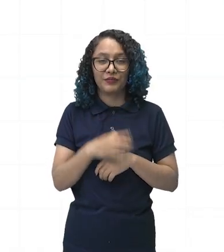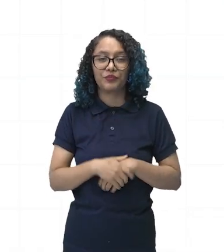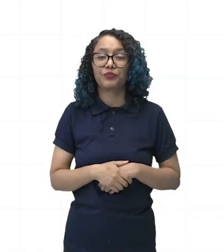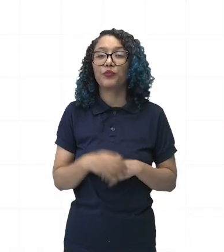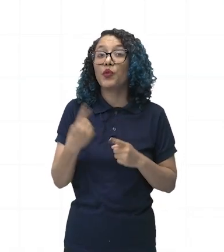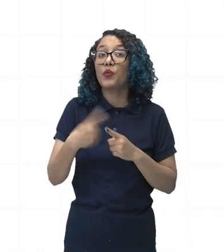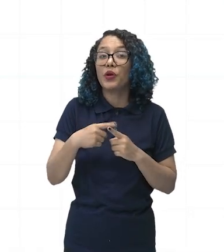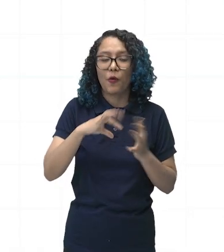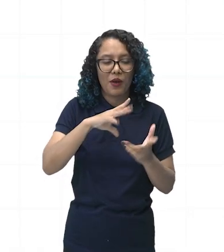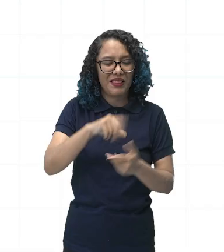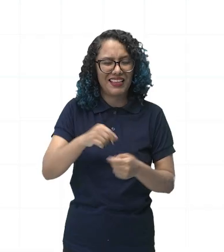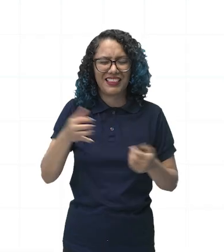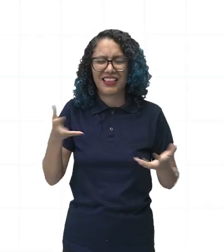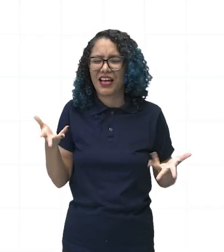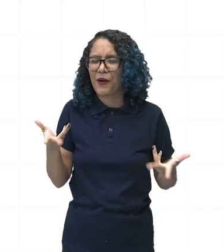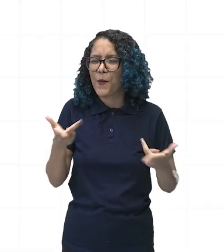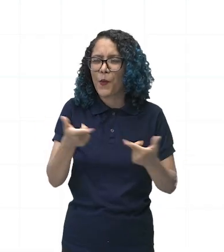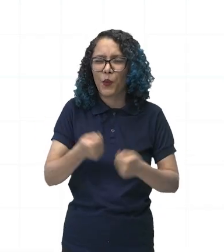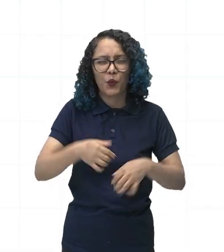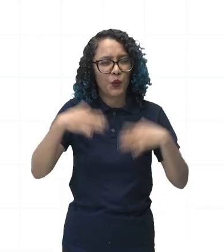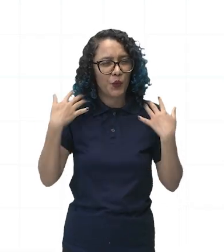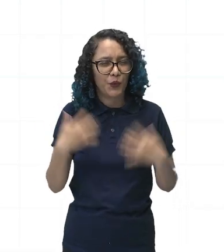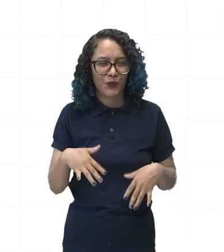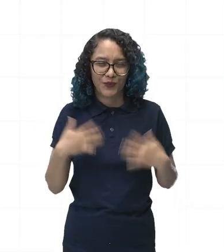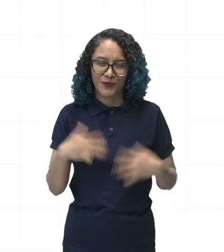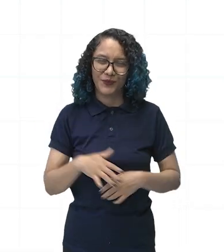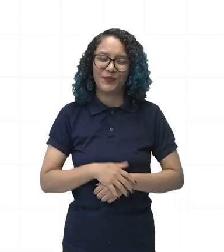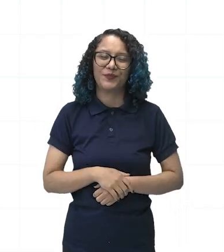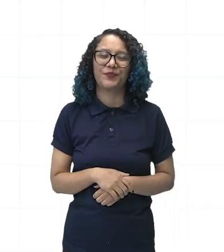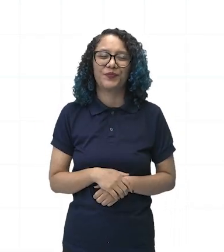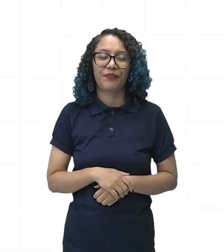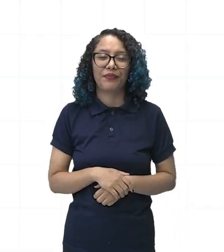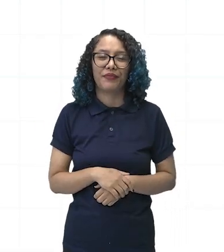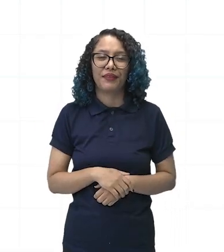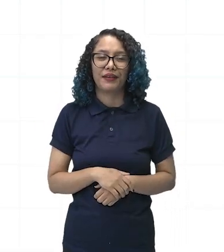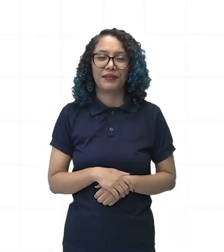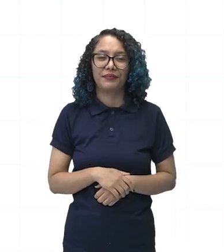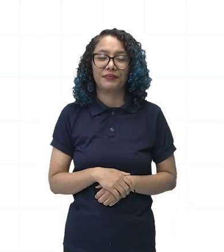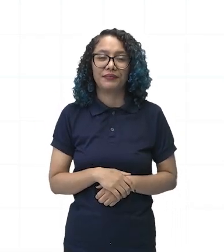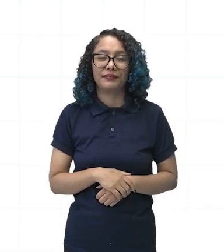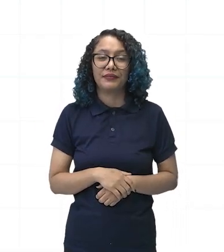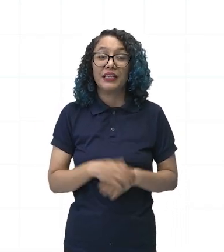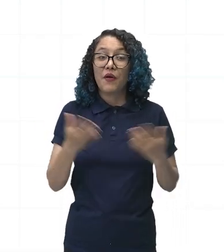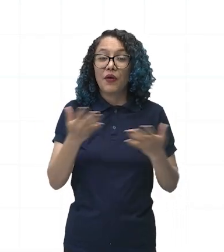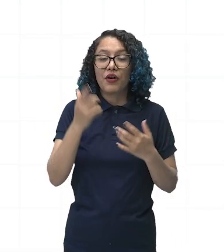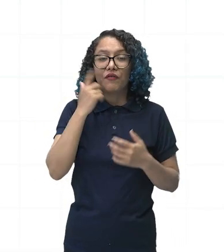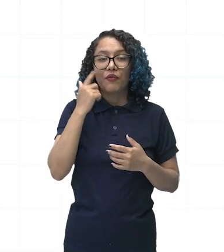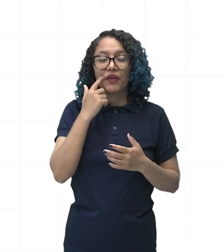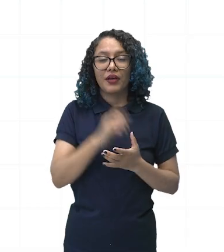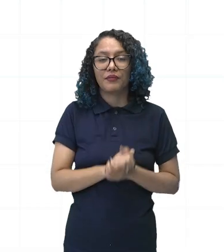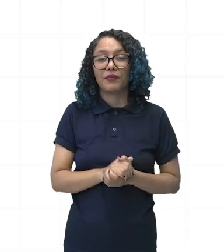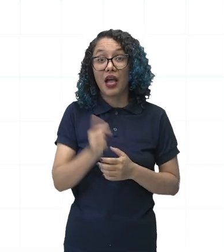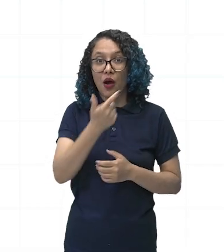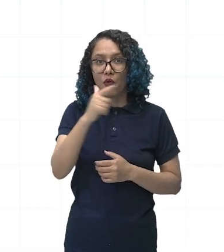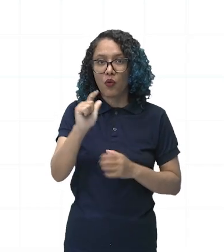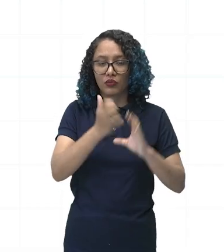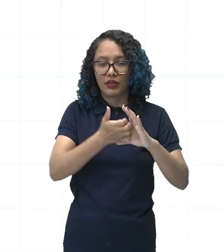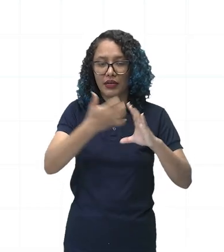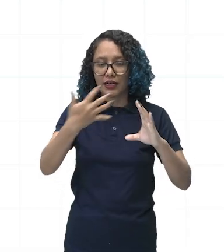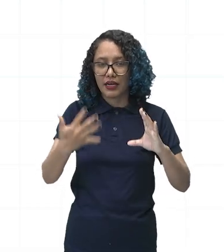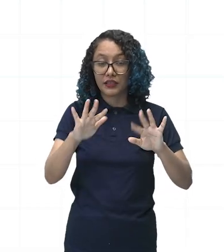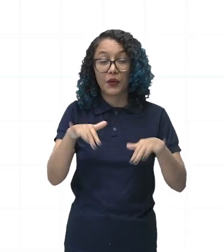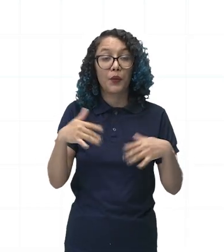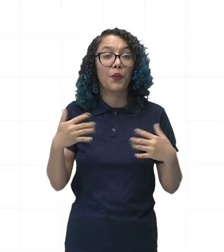é incrível. A terceira característica que a gente encontra aqui, né, dentre essas que